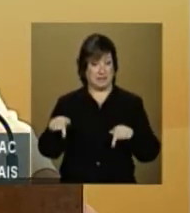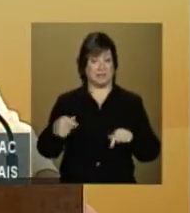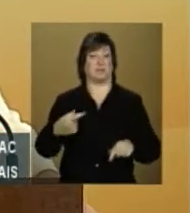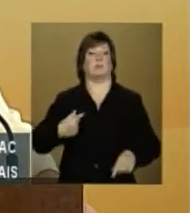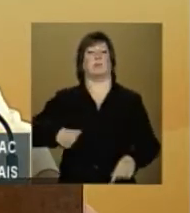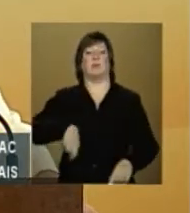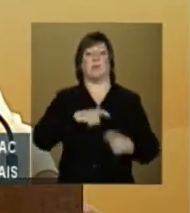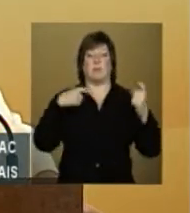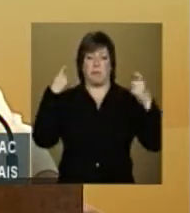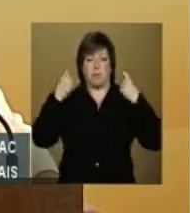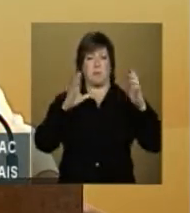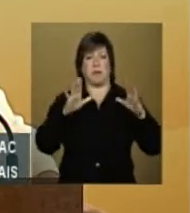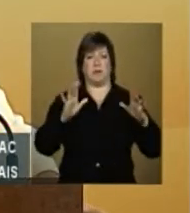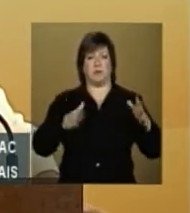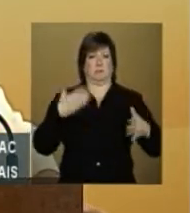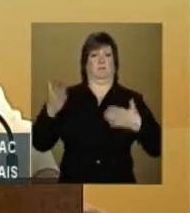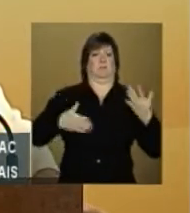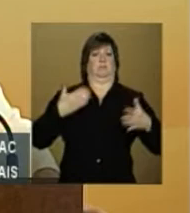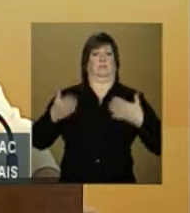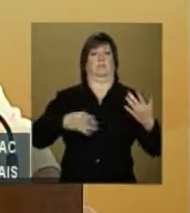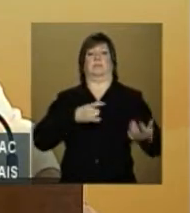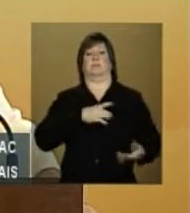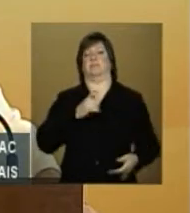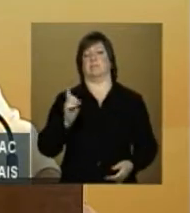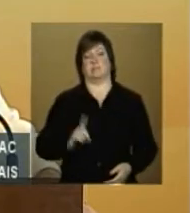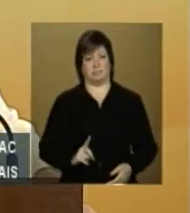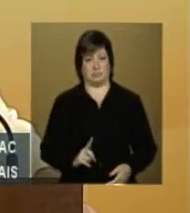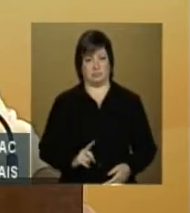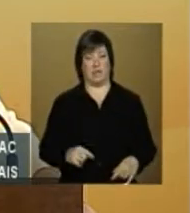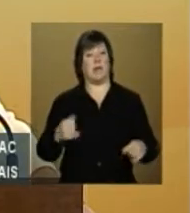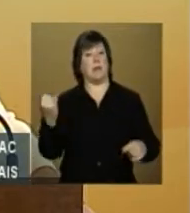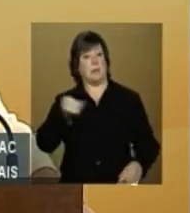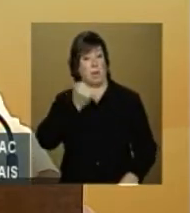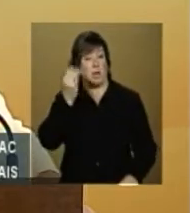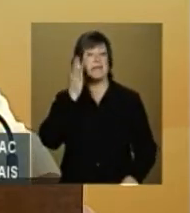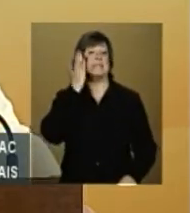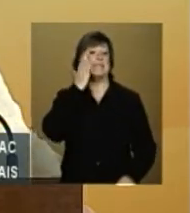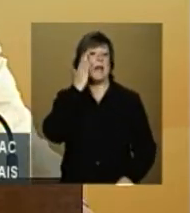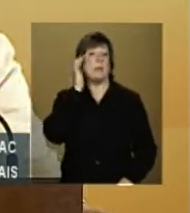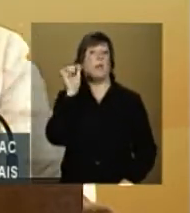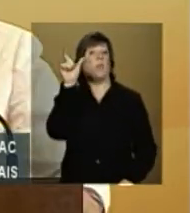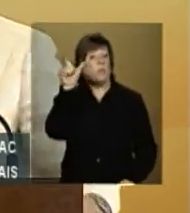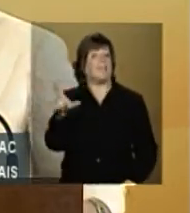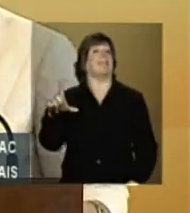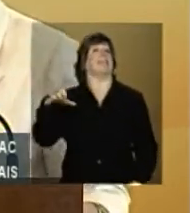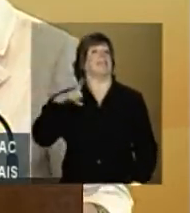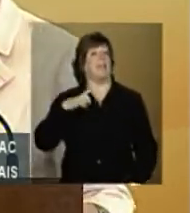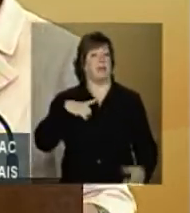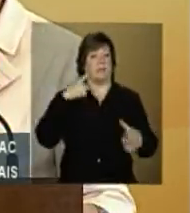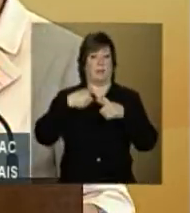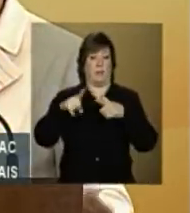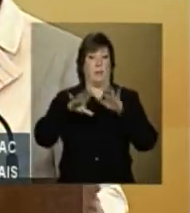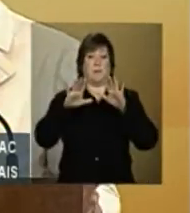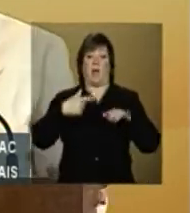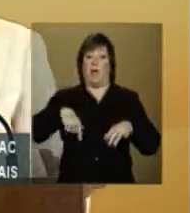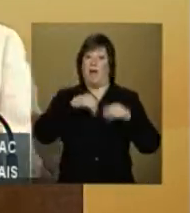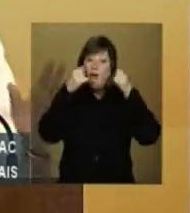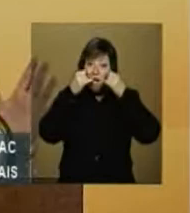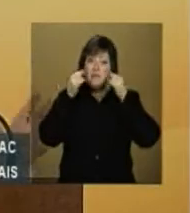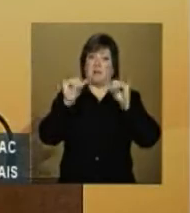mas não nos amedronta. É importante ter consciência dele para evitar que, nesse momento, sejam